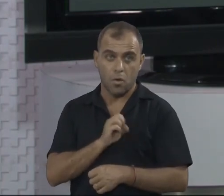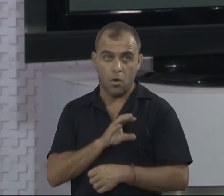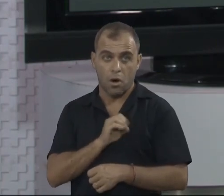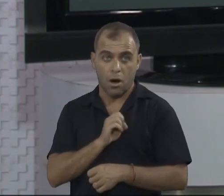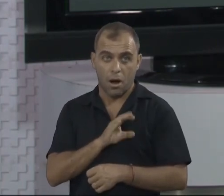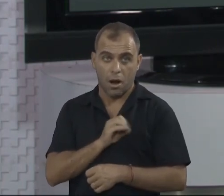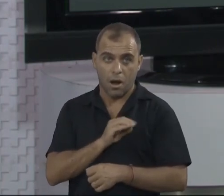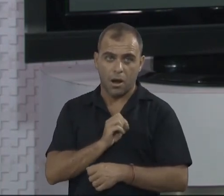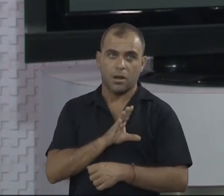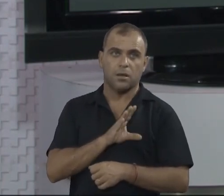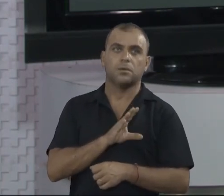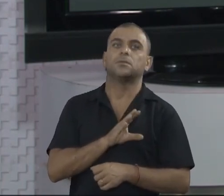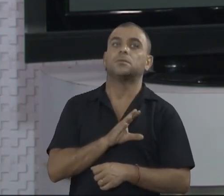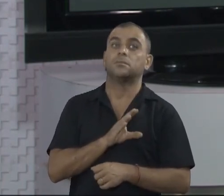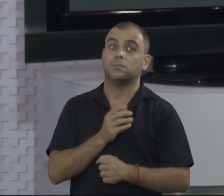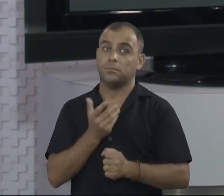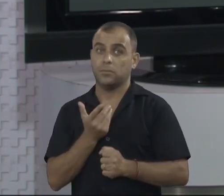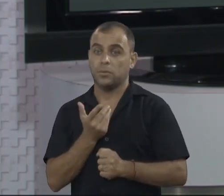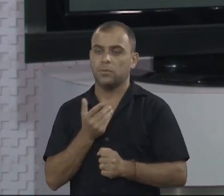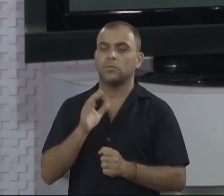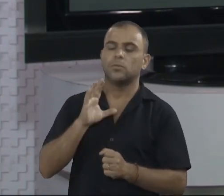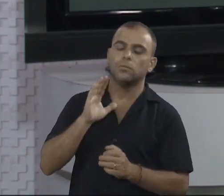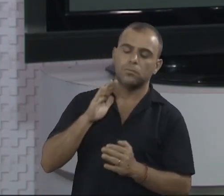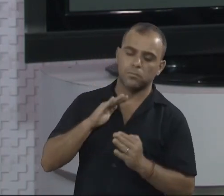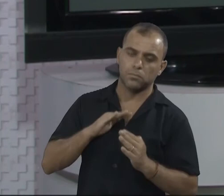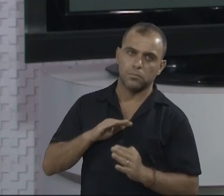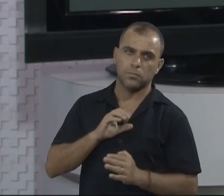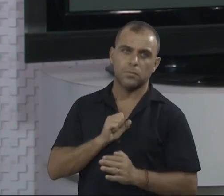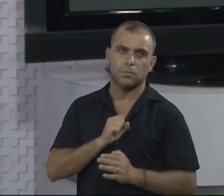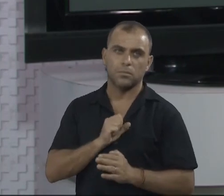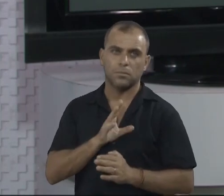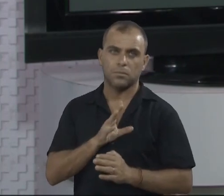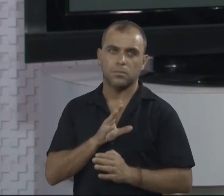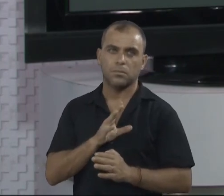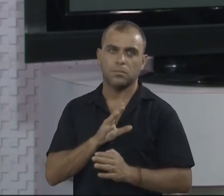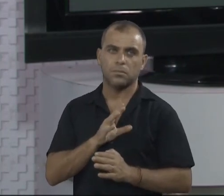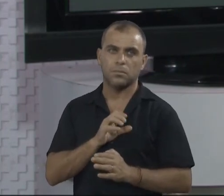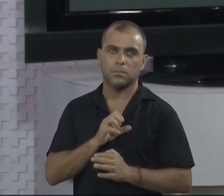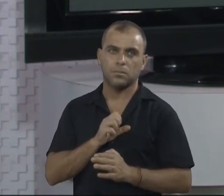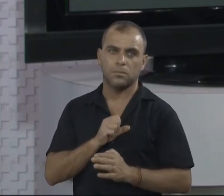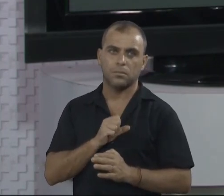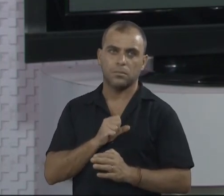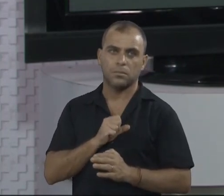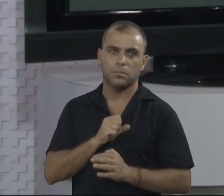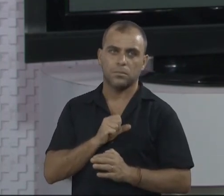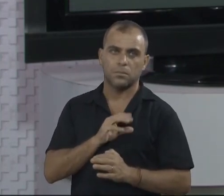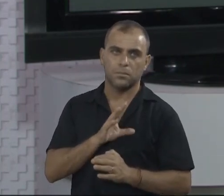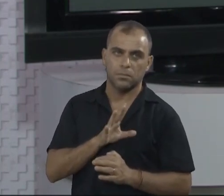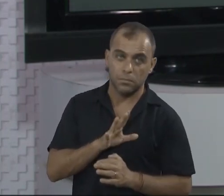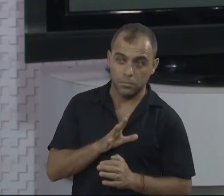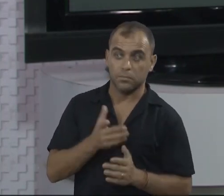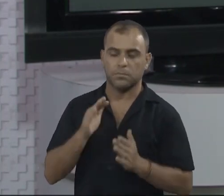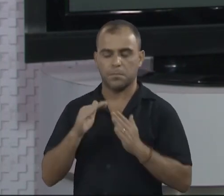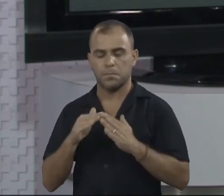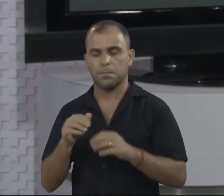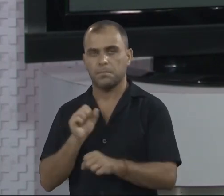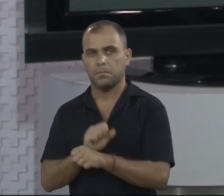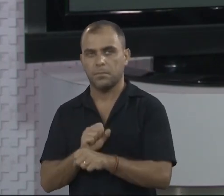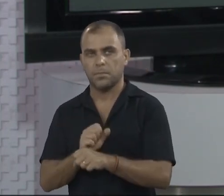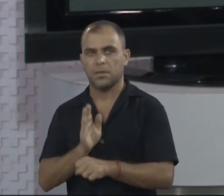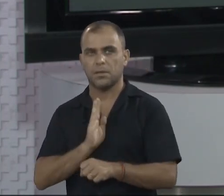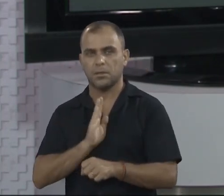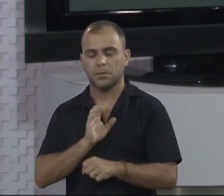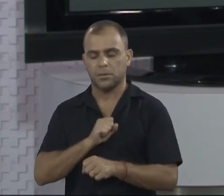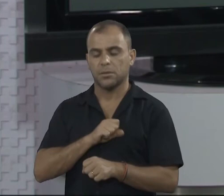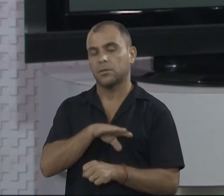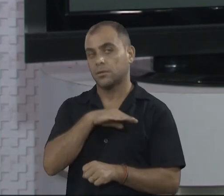acelerados, dependendo do uso da droga, ou ficar muito lentos, você tem uma parada cardíaca. Rim e fígado, como